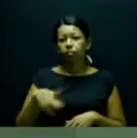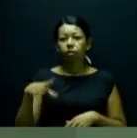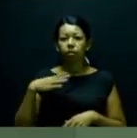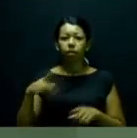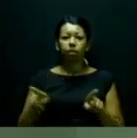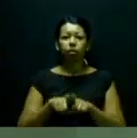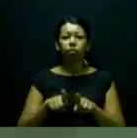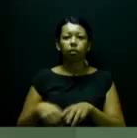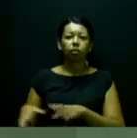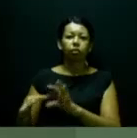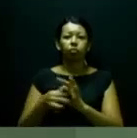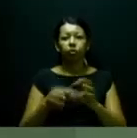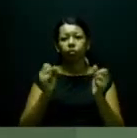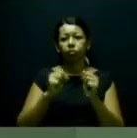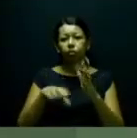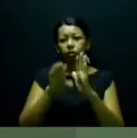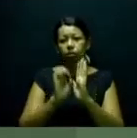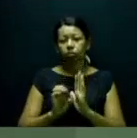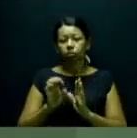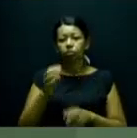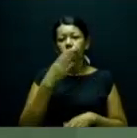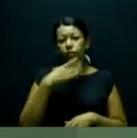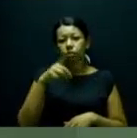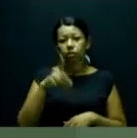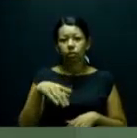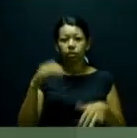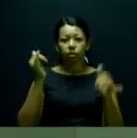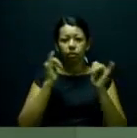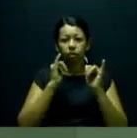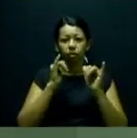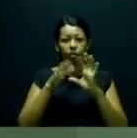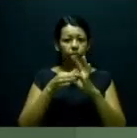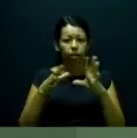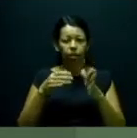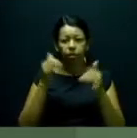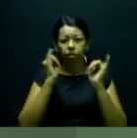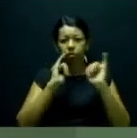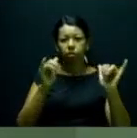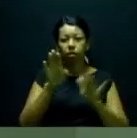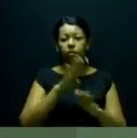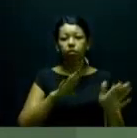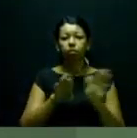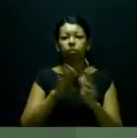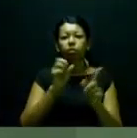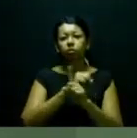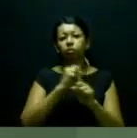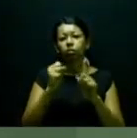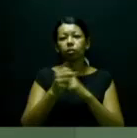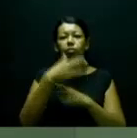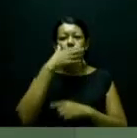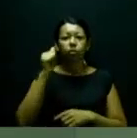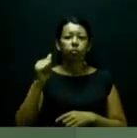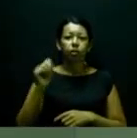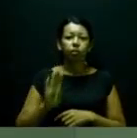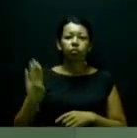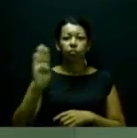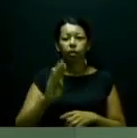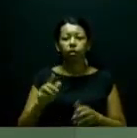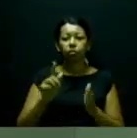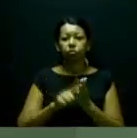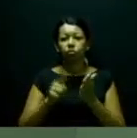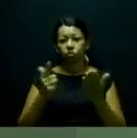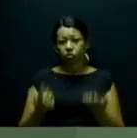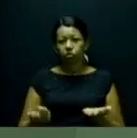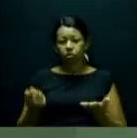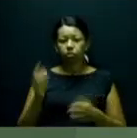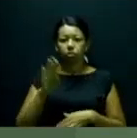mantém convênio com o Poder Executivo. Requeiro, por fim, que deliberado seja dado licença a todas as sociedades de melhoramentos de bairros e jornais que circulam na